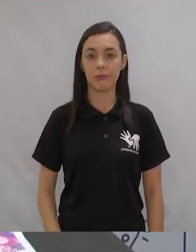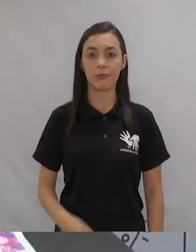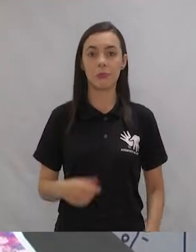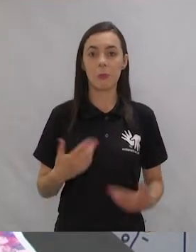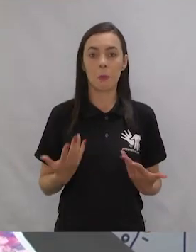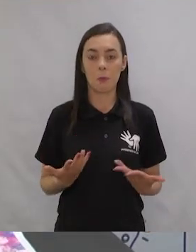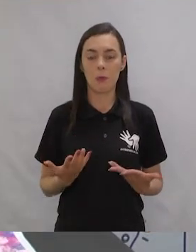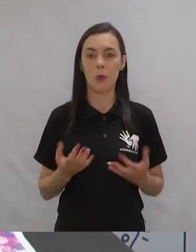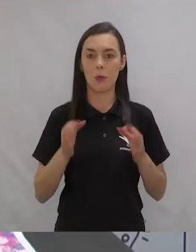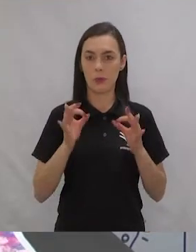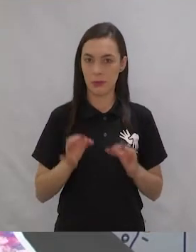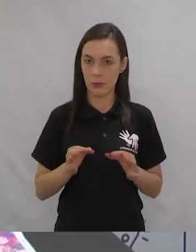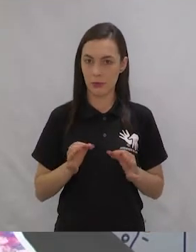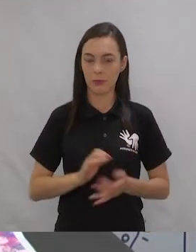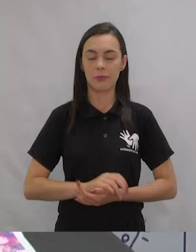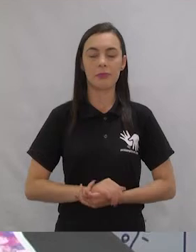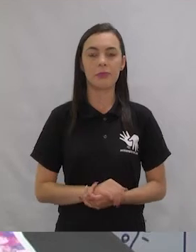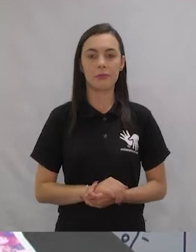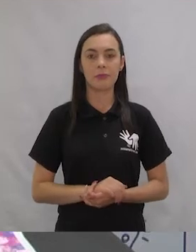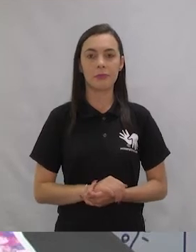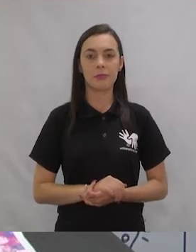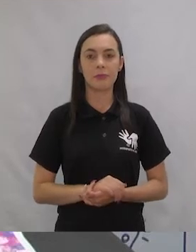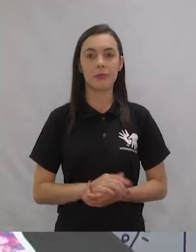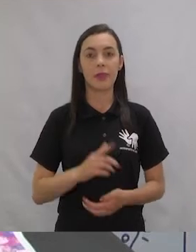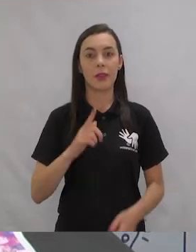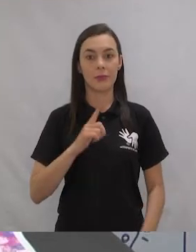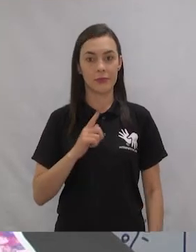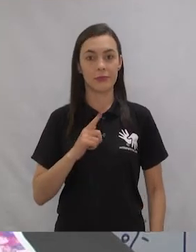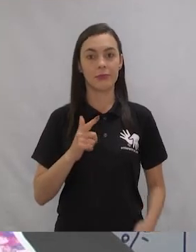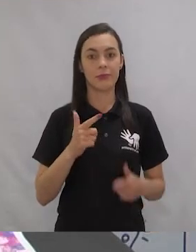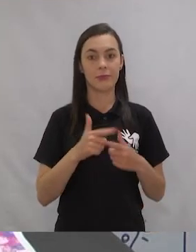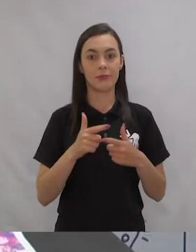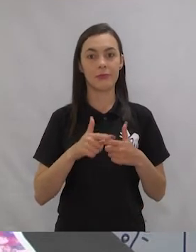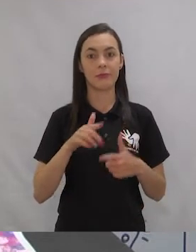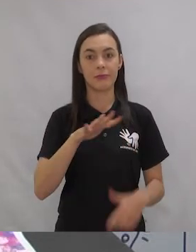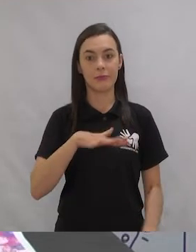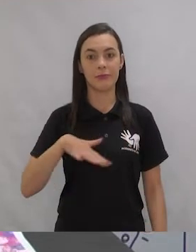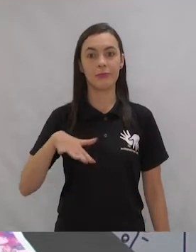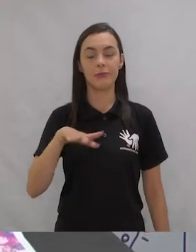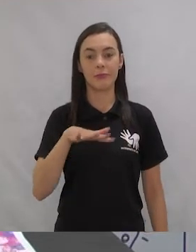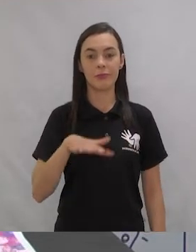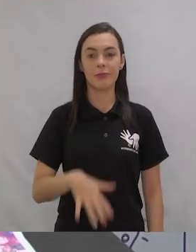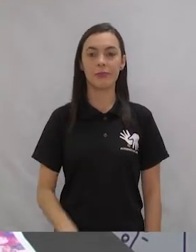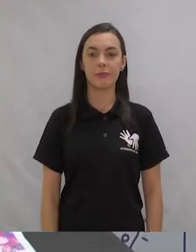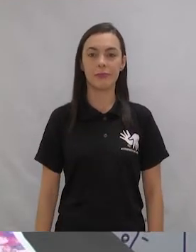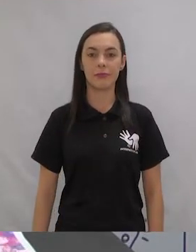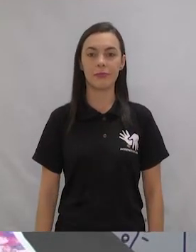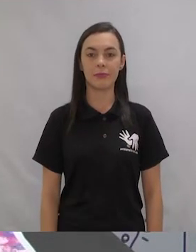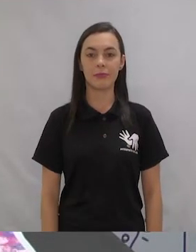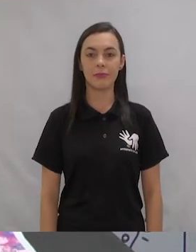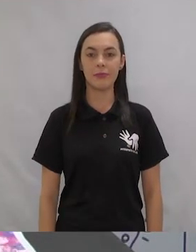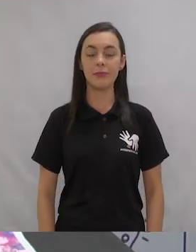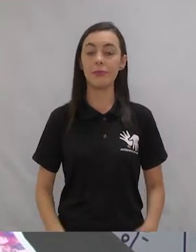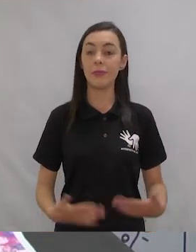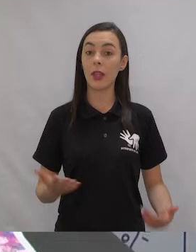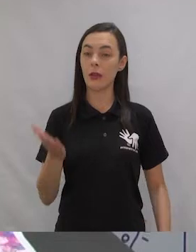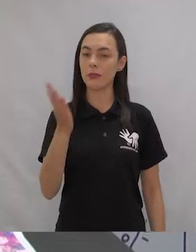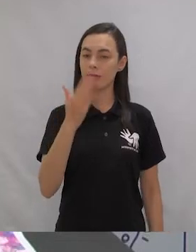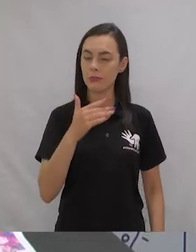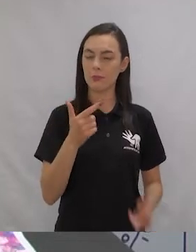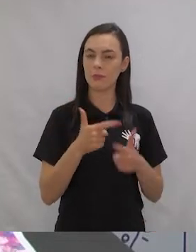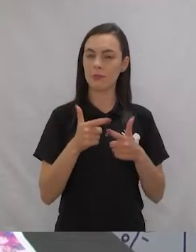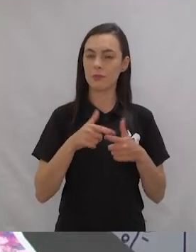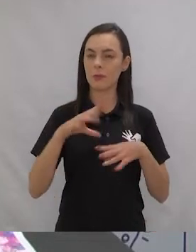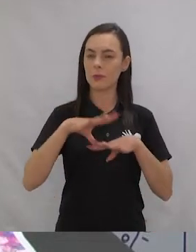teremos que solucionar, certo? Então, situação problema. Vamos lá para a